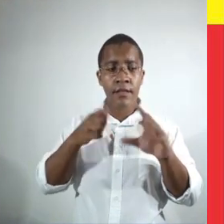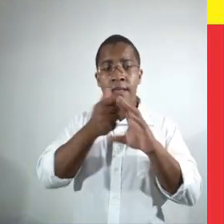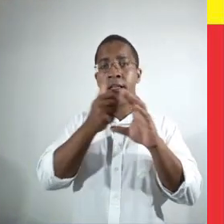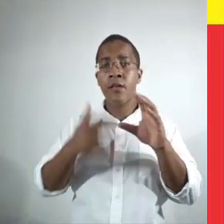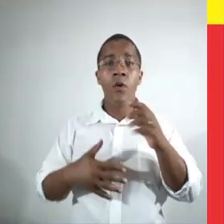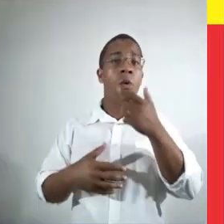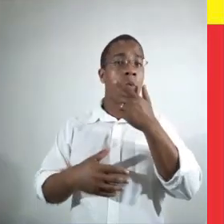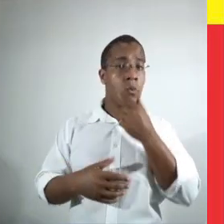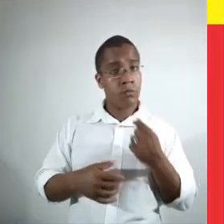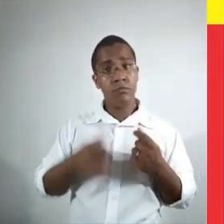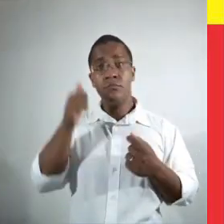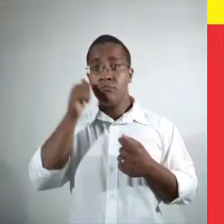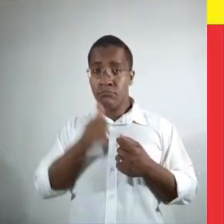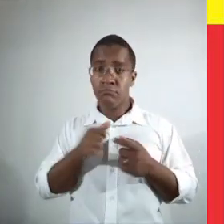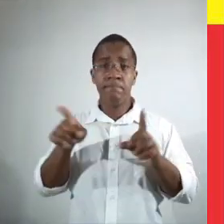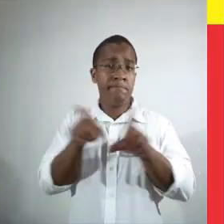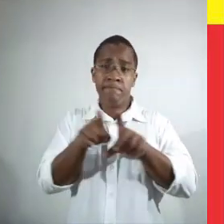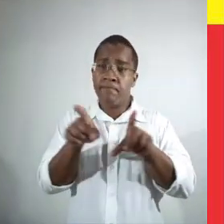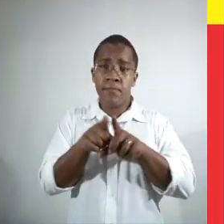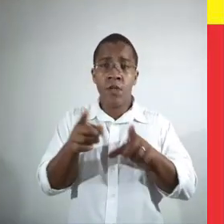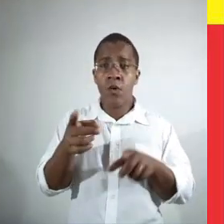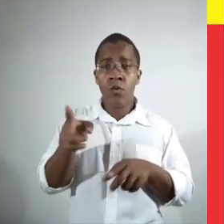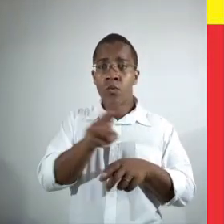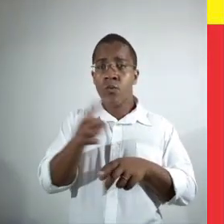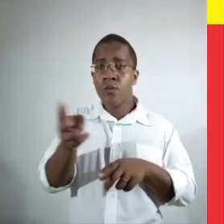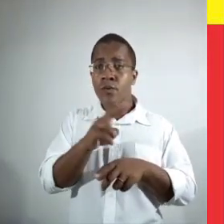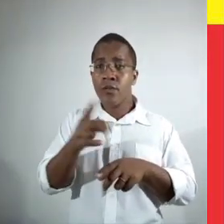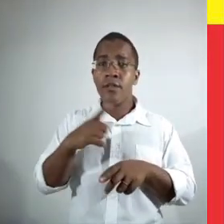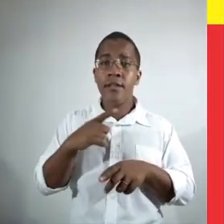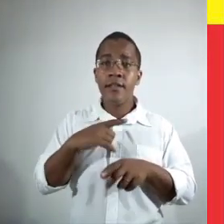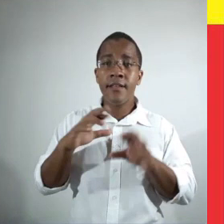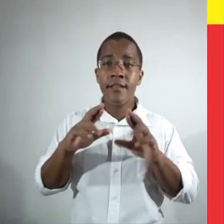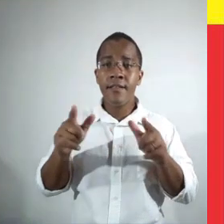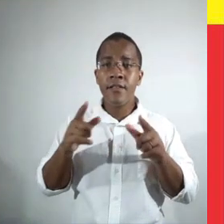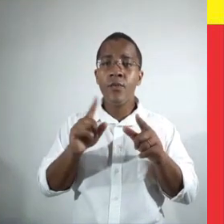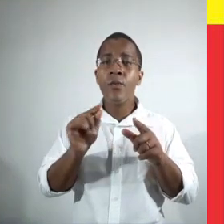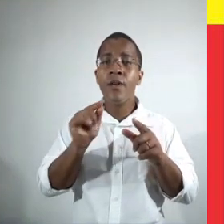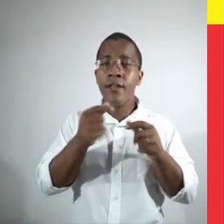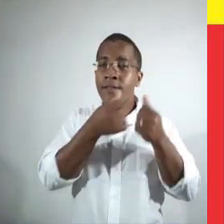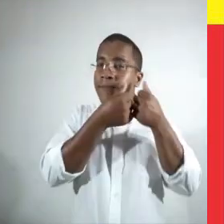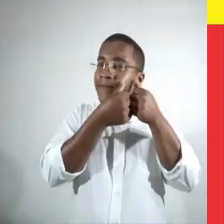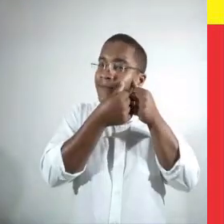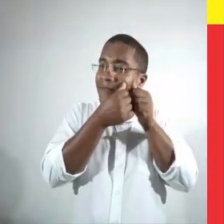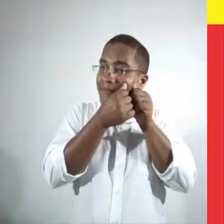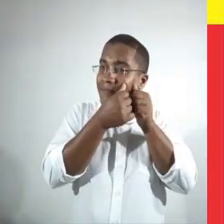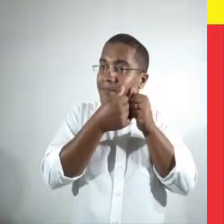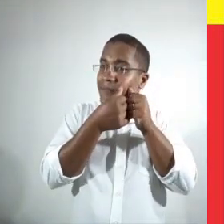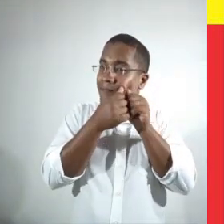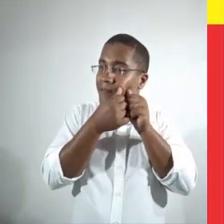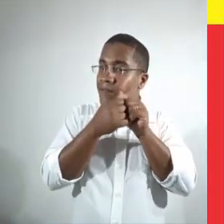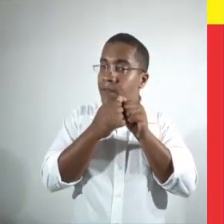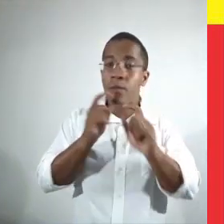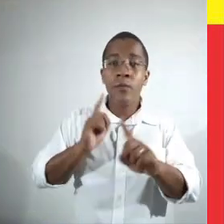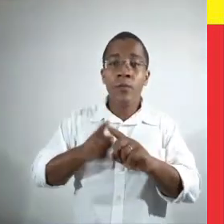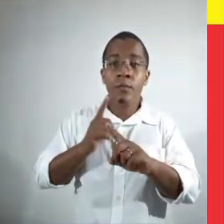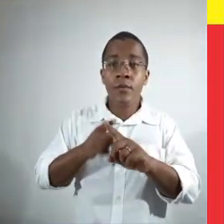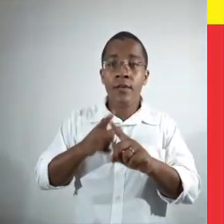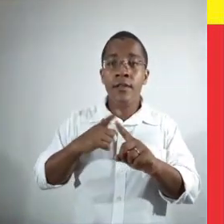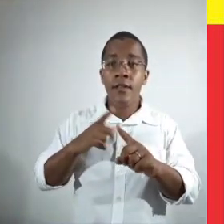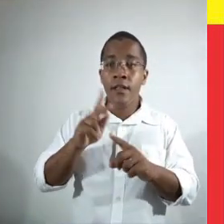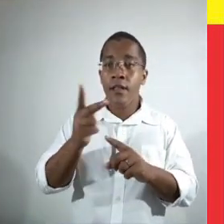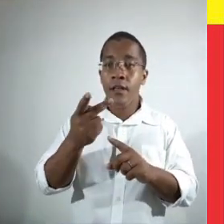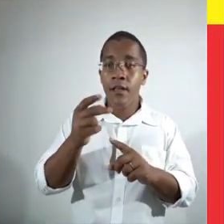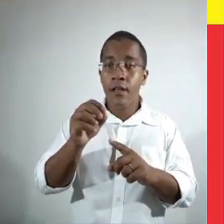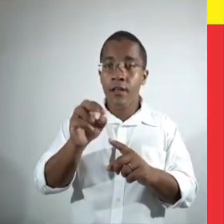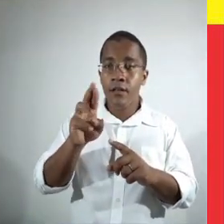feminina e masculina. Notem que ambos estão com espinha, né? Devido à alta